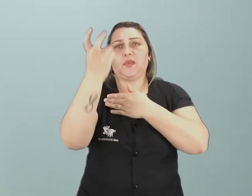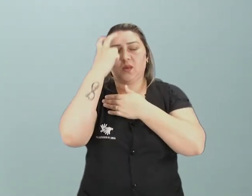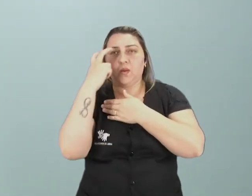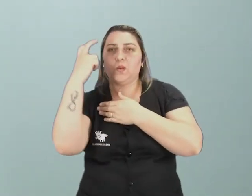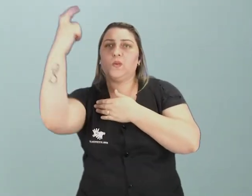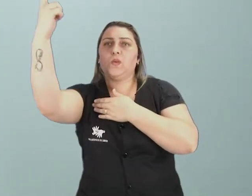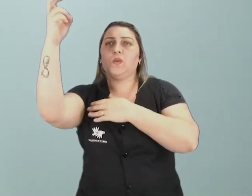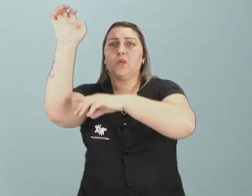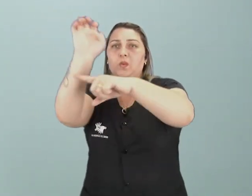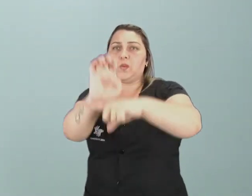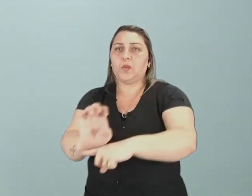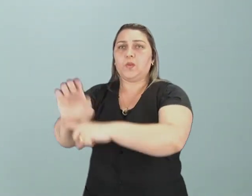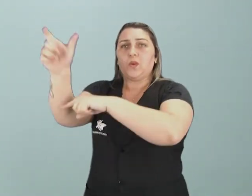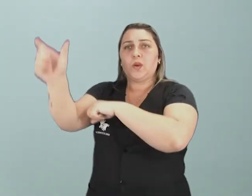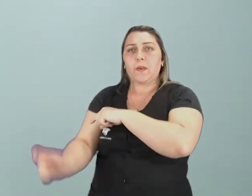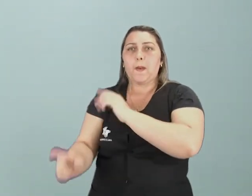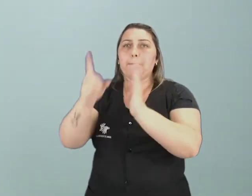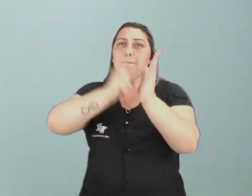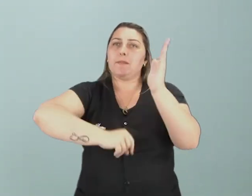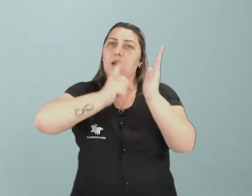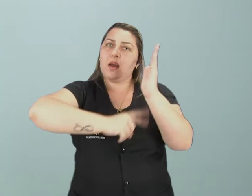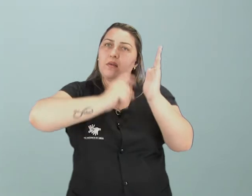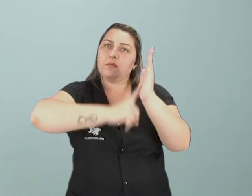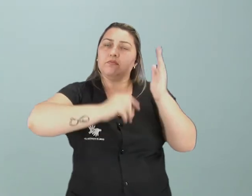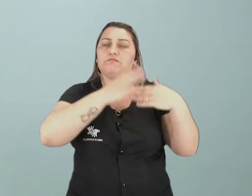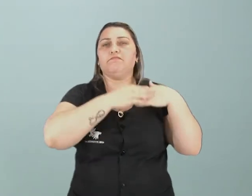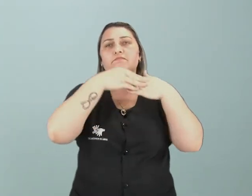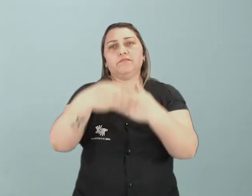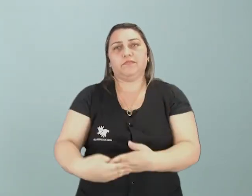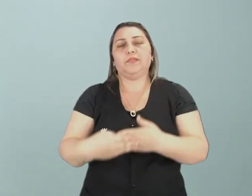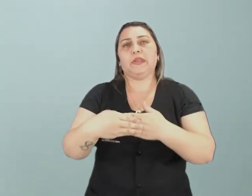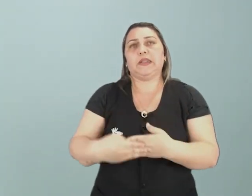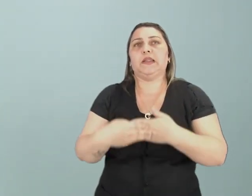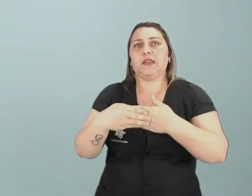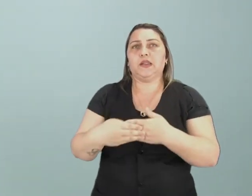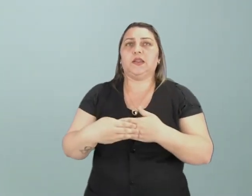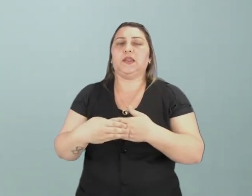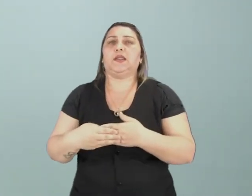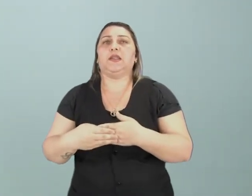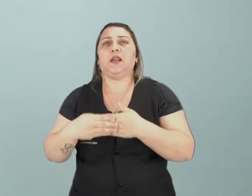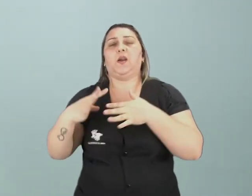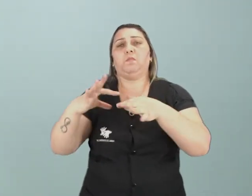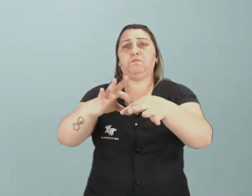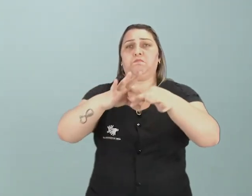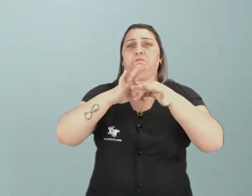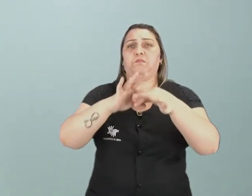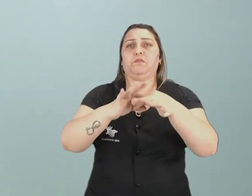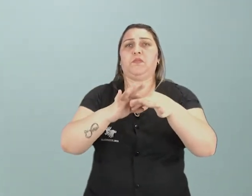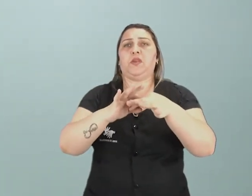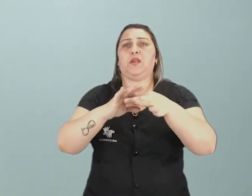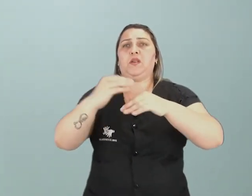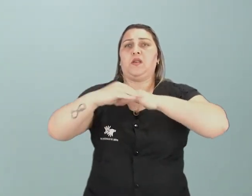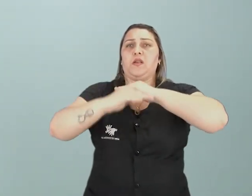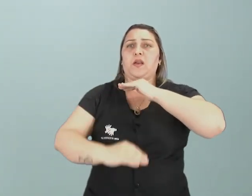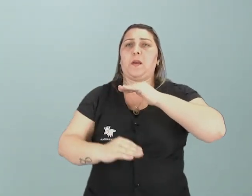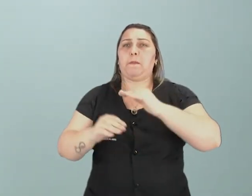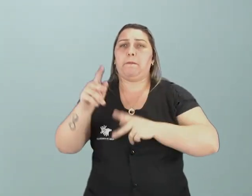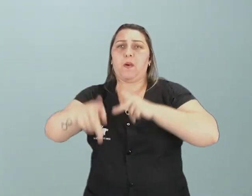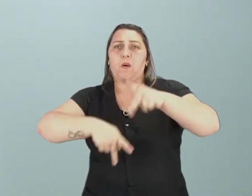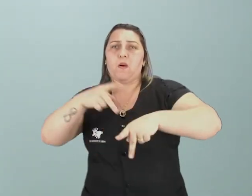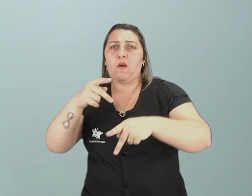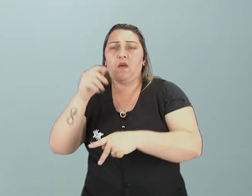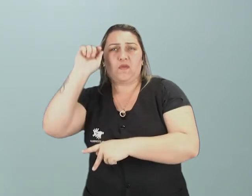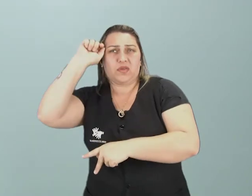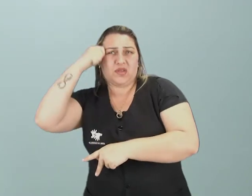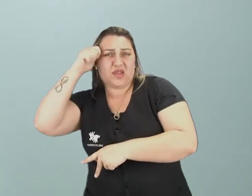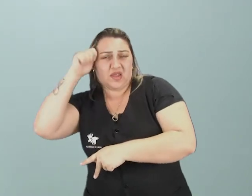cultura do europeu branco. Ele vai levar aquela questão da eugenia, de subjugar povos